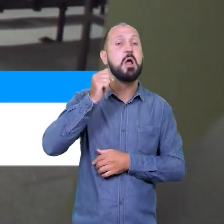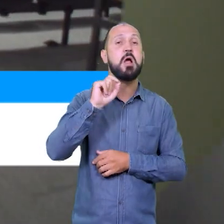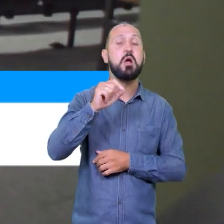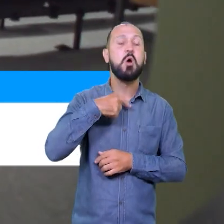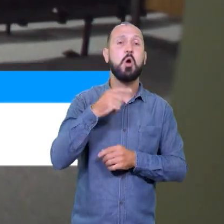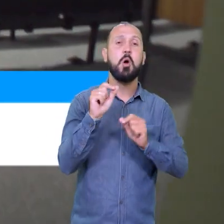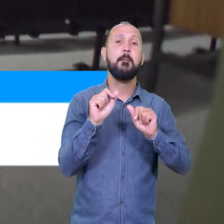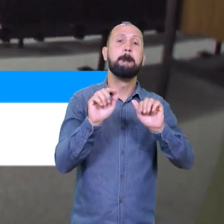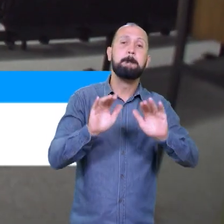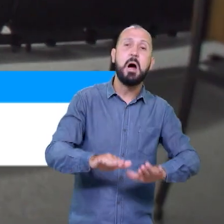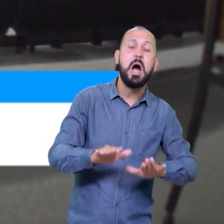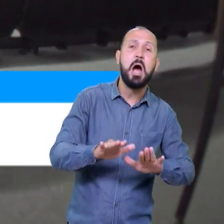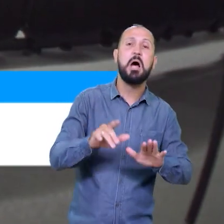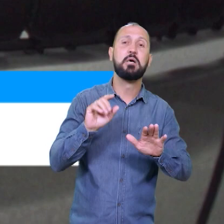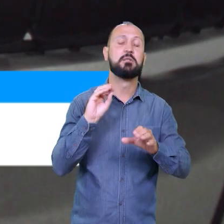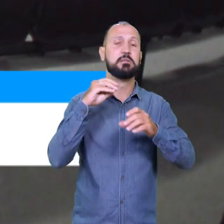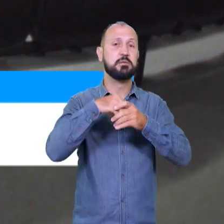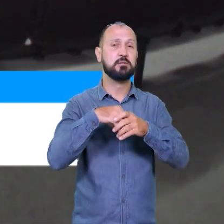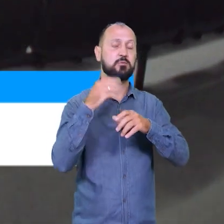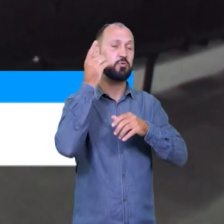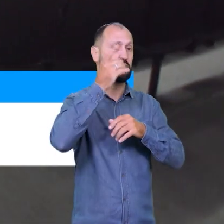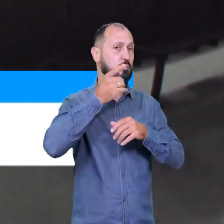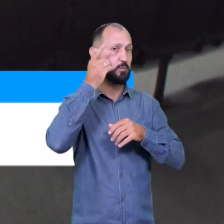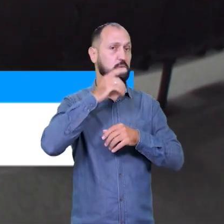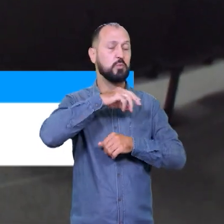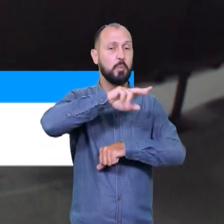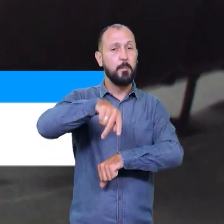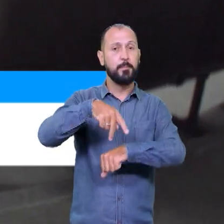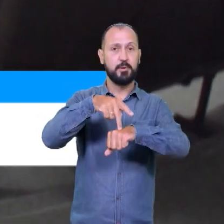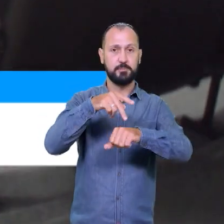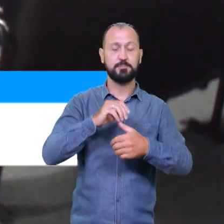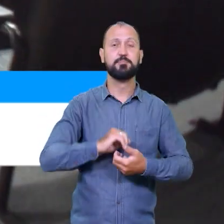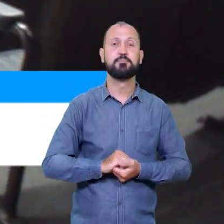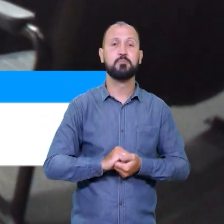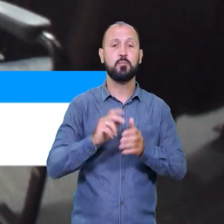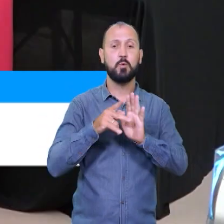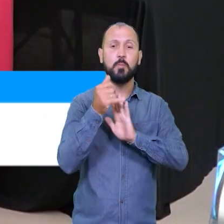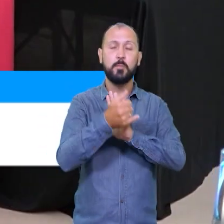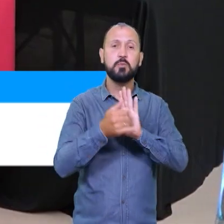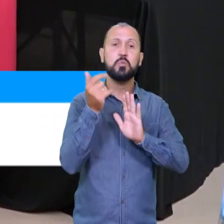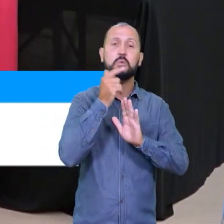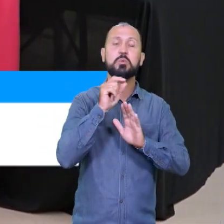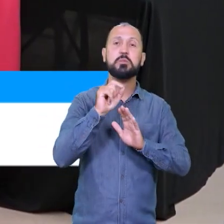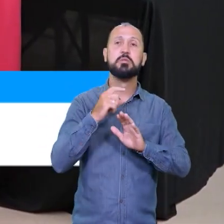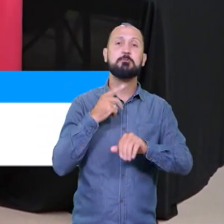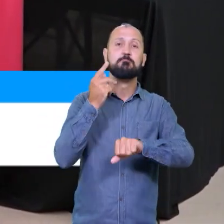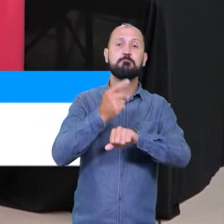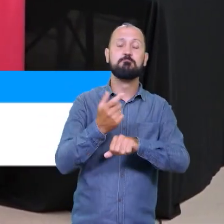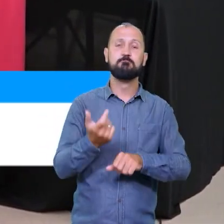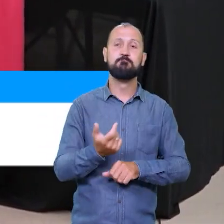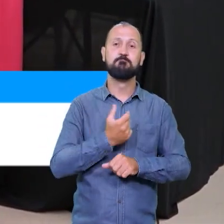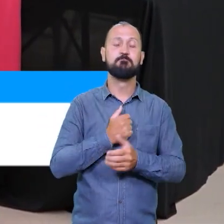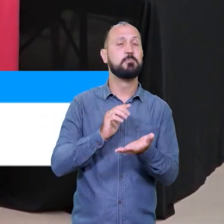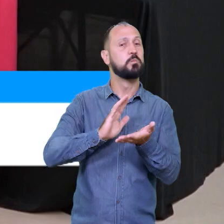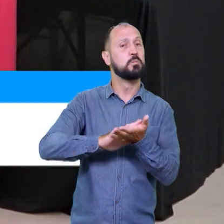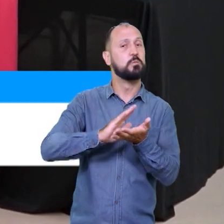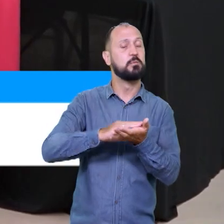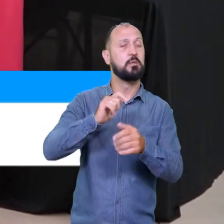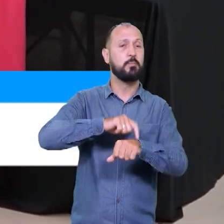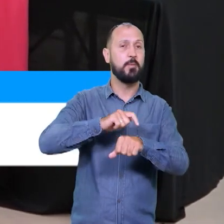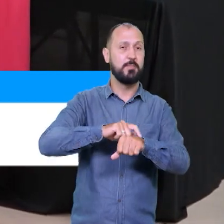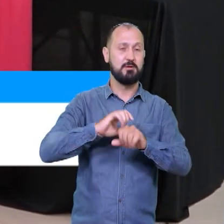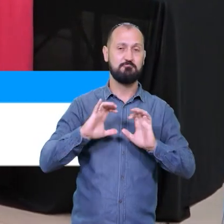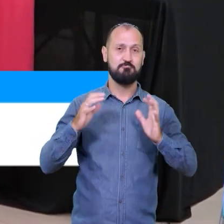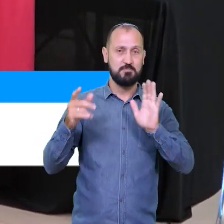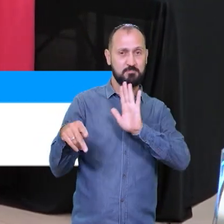melhores trabalhos que diminuem os custos das atividades dos legislativos do país. O projeto rendeu à Casa de Leis uma menção